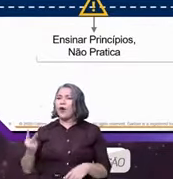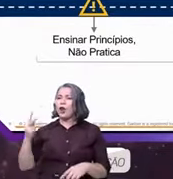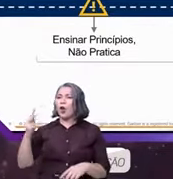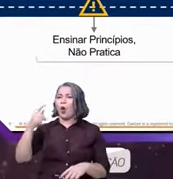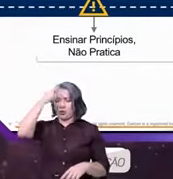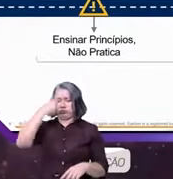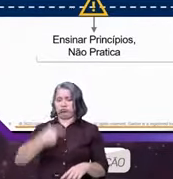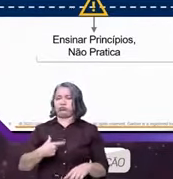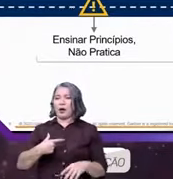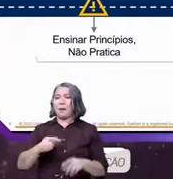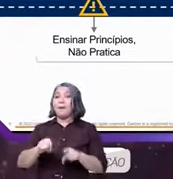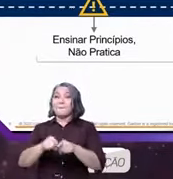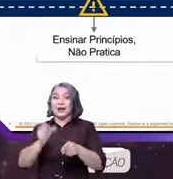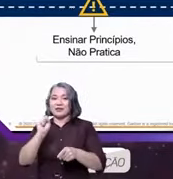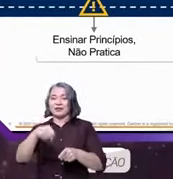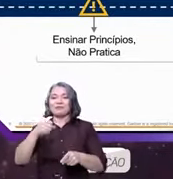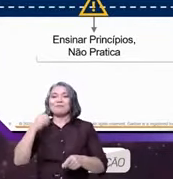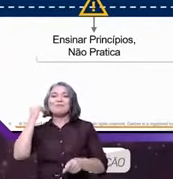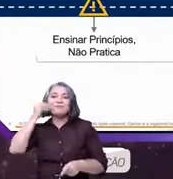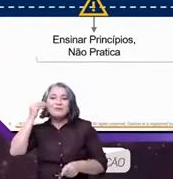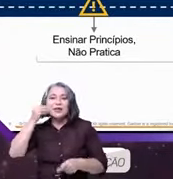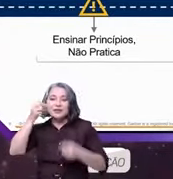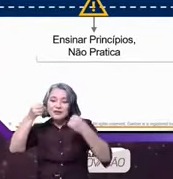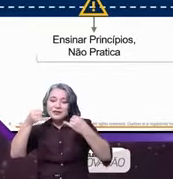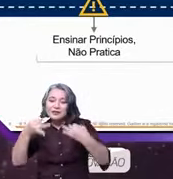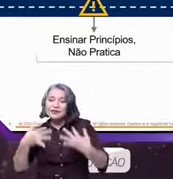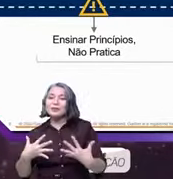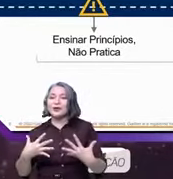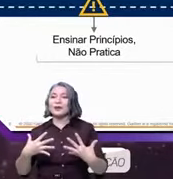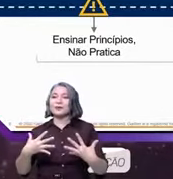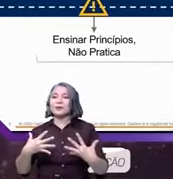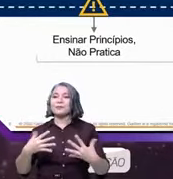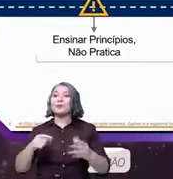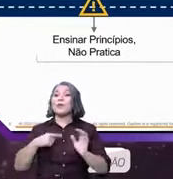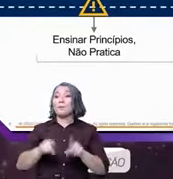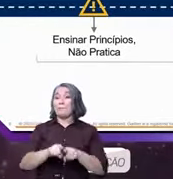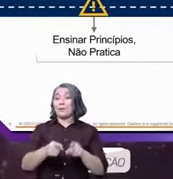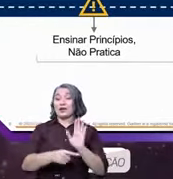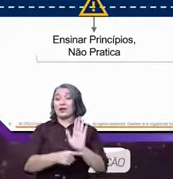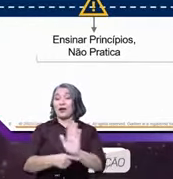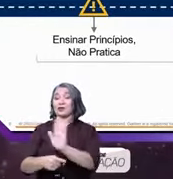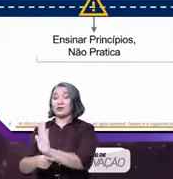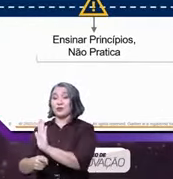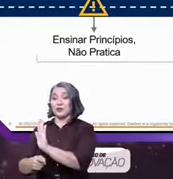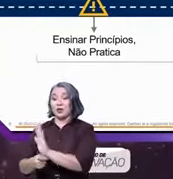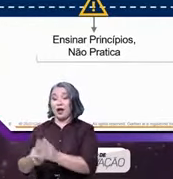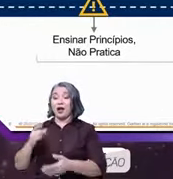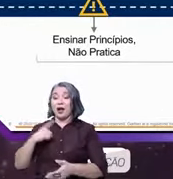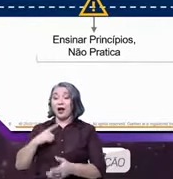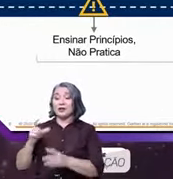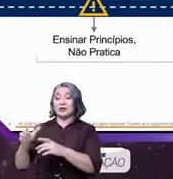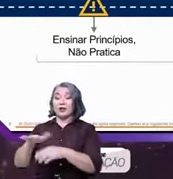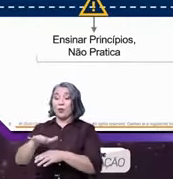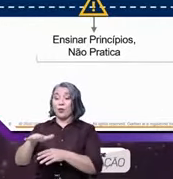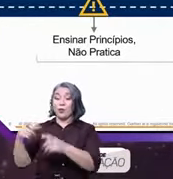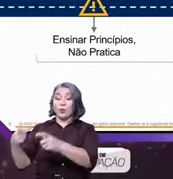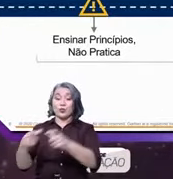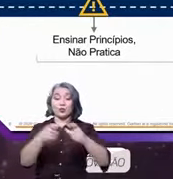ensinar princípios, não a prática. Explicar, não explicar o ágil, mas ajudar os parceiros a experimentá-lo. Nada melhor que experimentar.